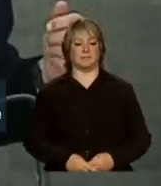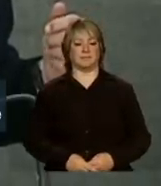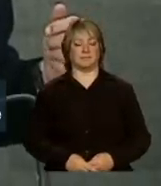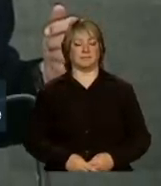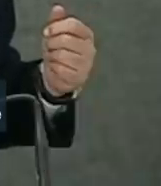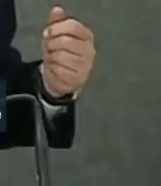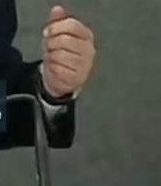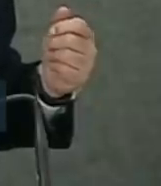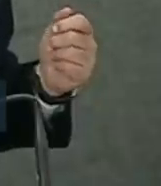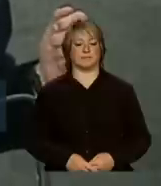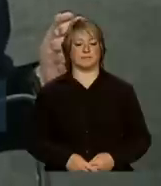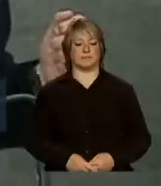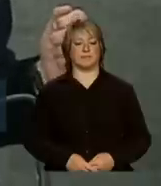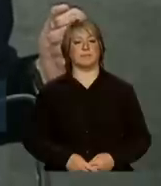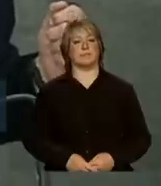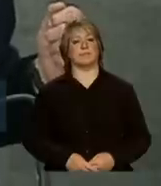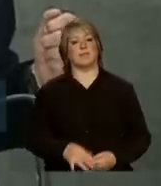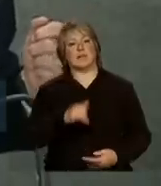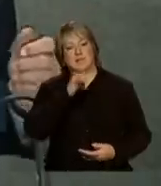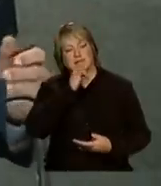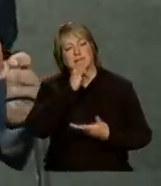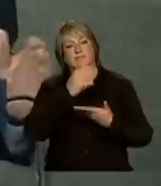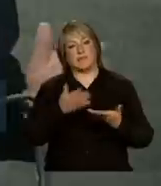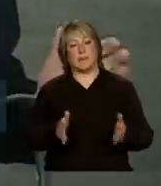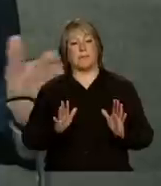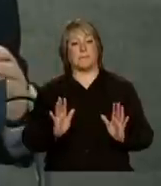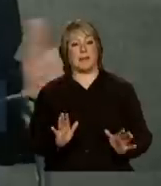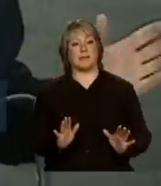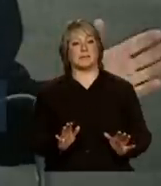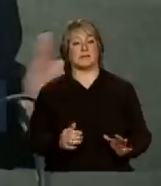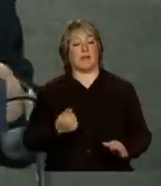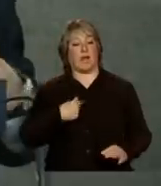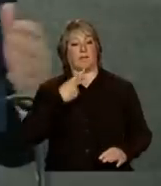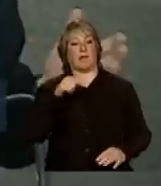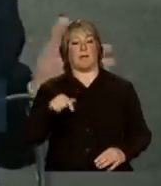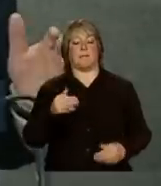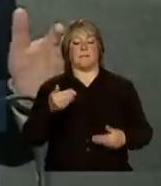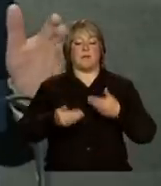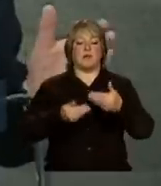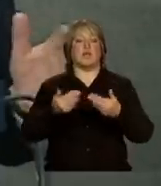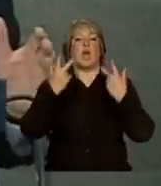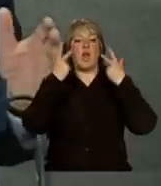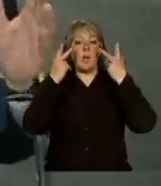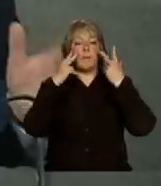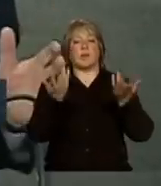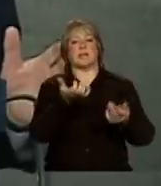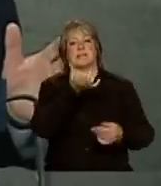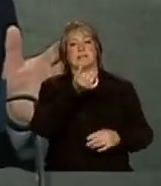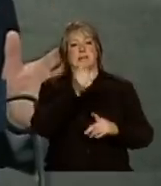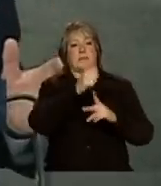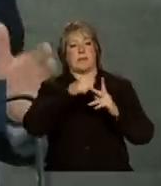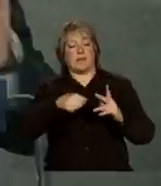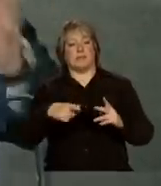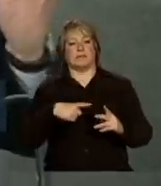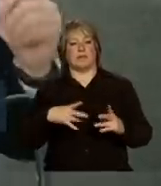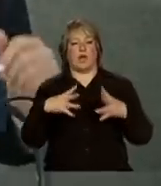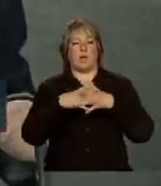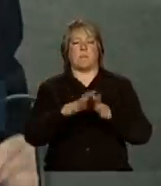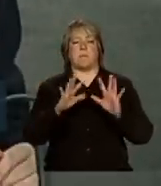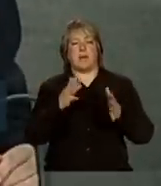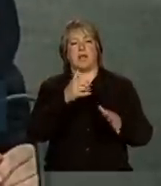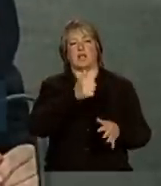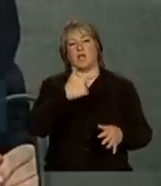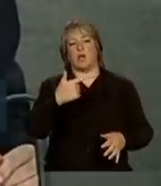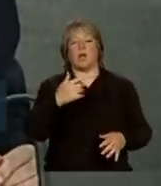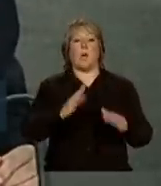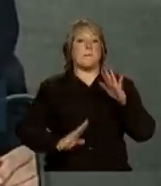gente infelizmente mas eu digo assim processo normal 6 meses complexidade média 12 máximo